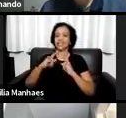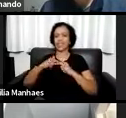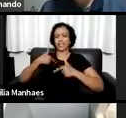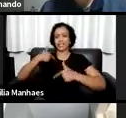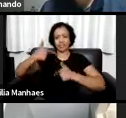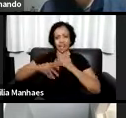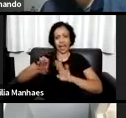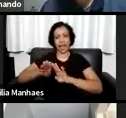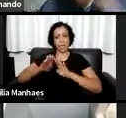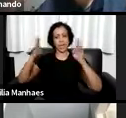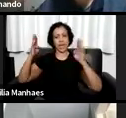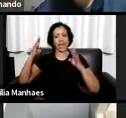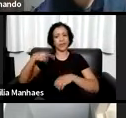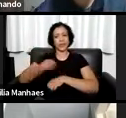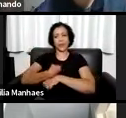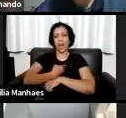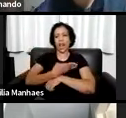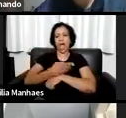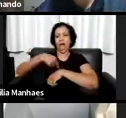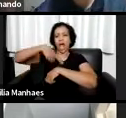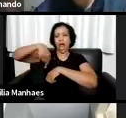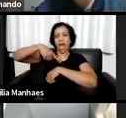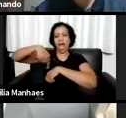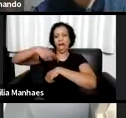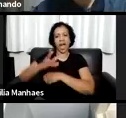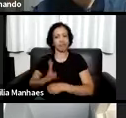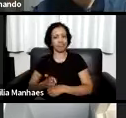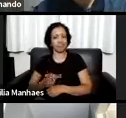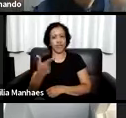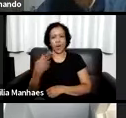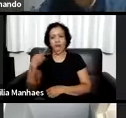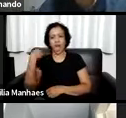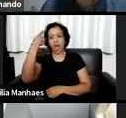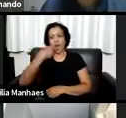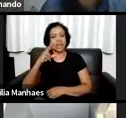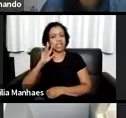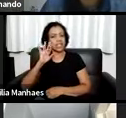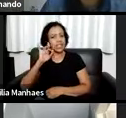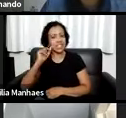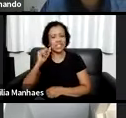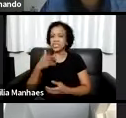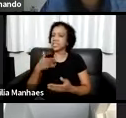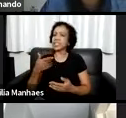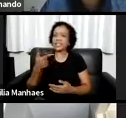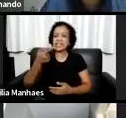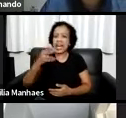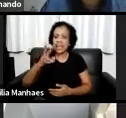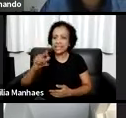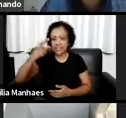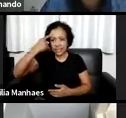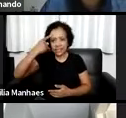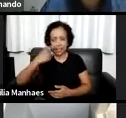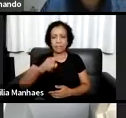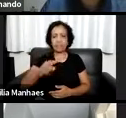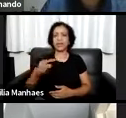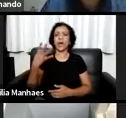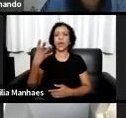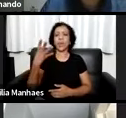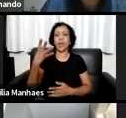tempo integral. Amém. 24 horas por dia, 7 dias por semana, 4 semanas por